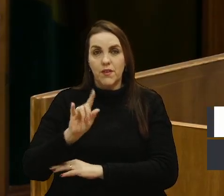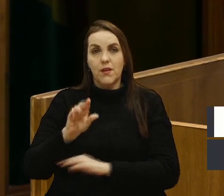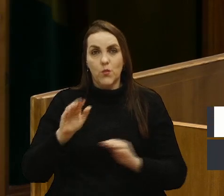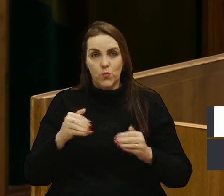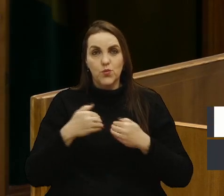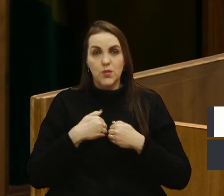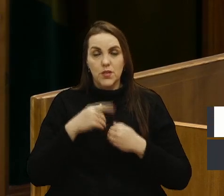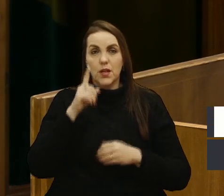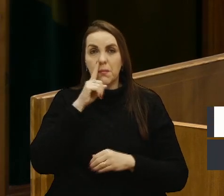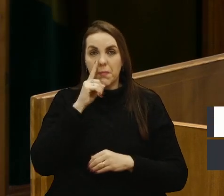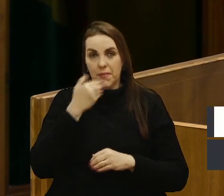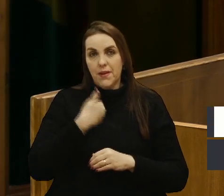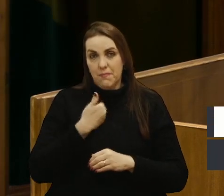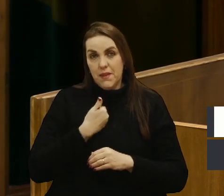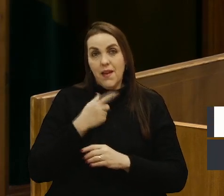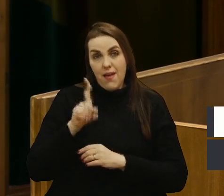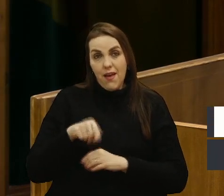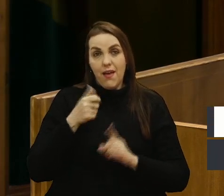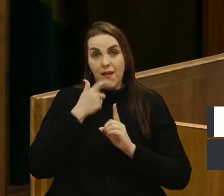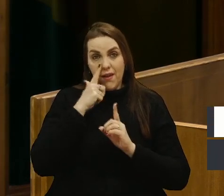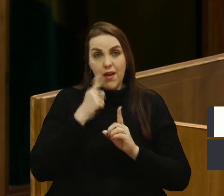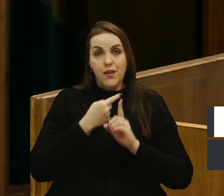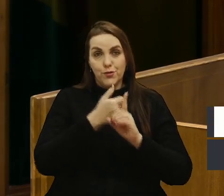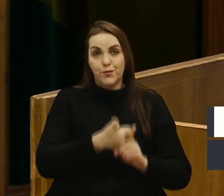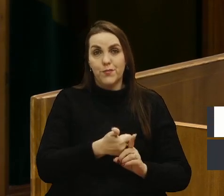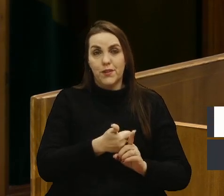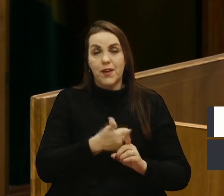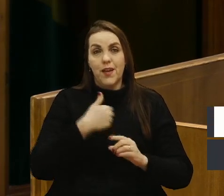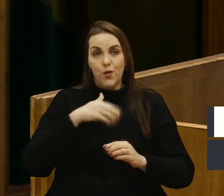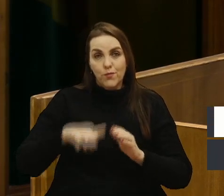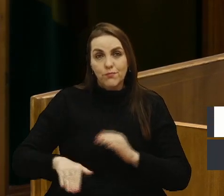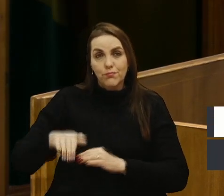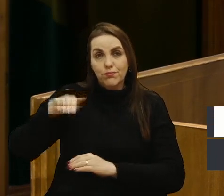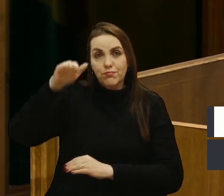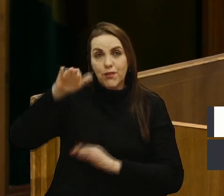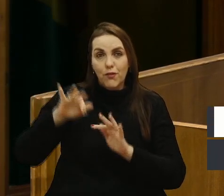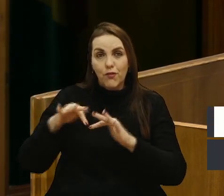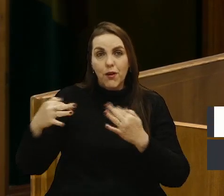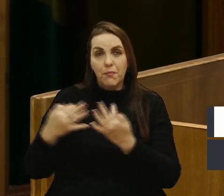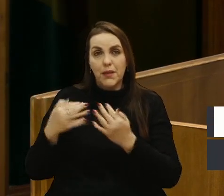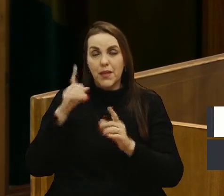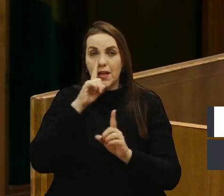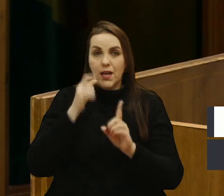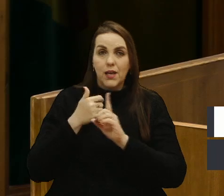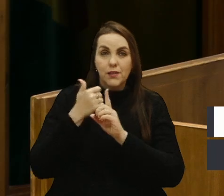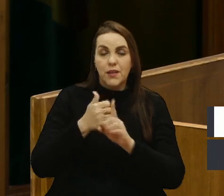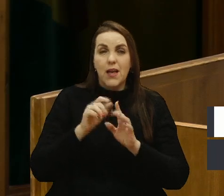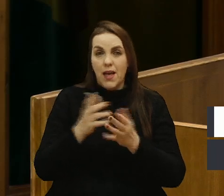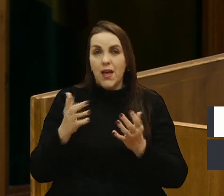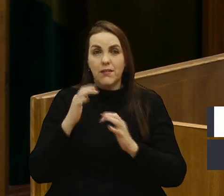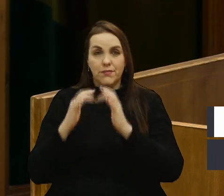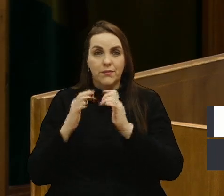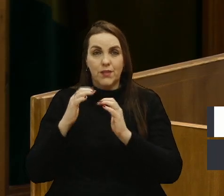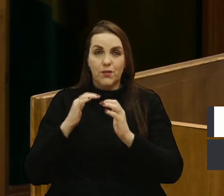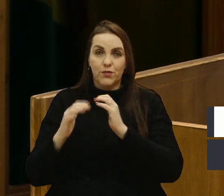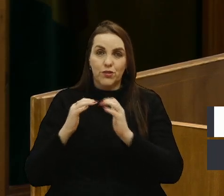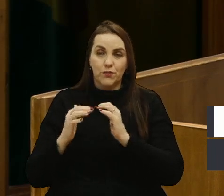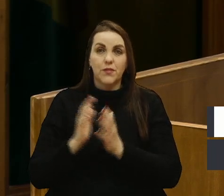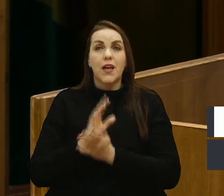atípica. Eu cresci dentro de uma família atípica e isso me fez enxergar uma realidade que muitas pessoas não conhecem.